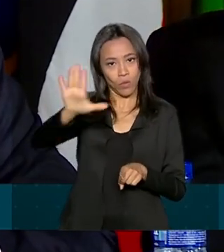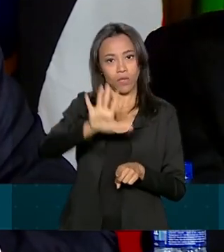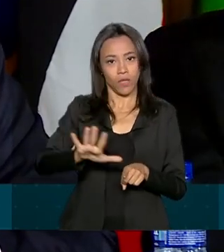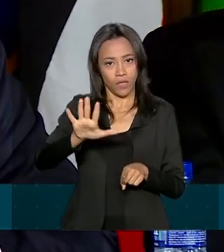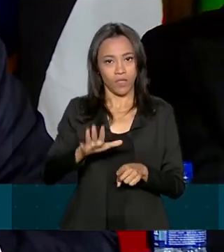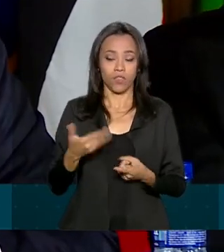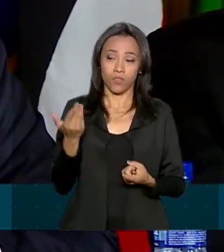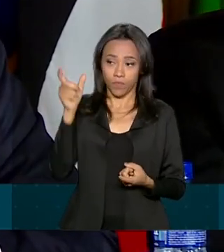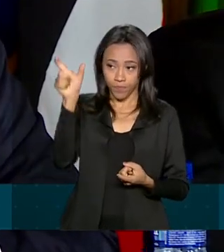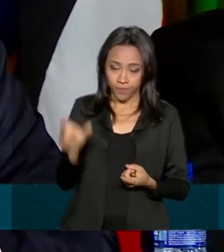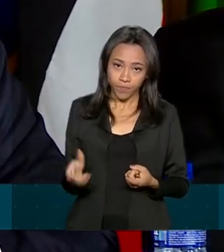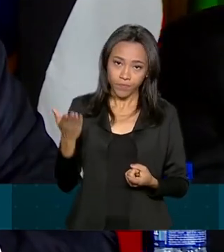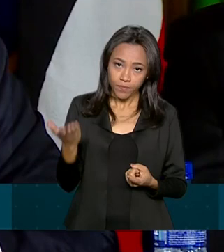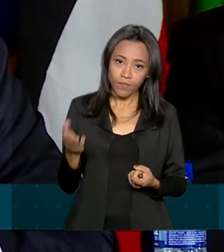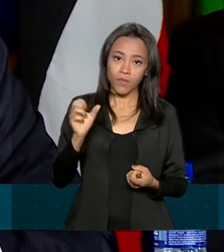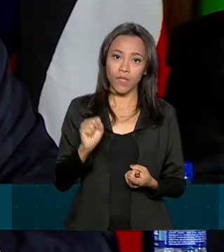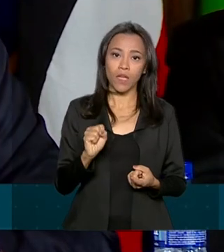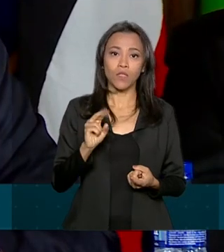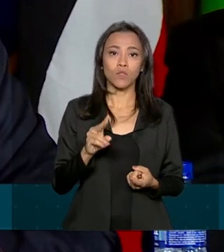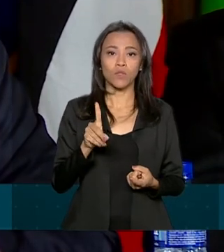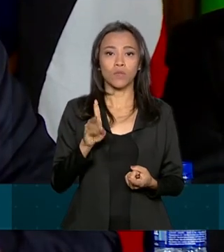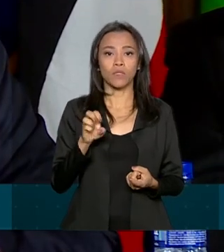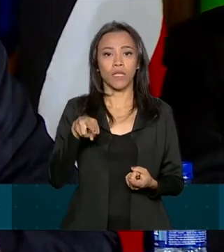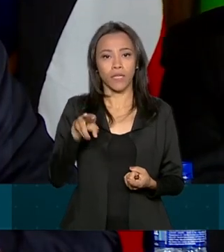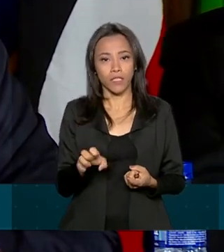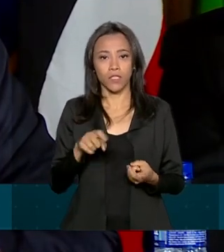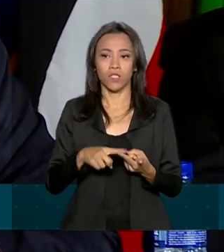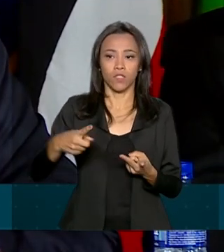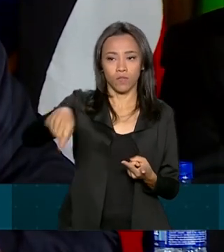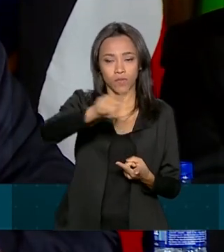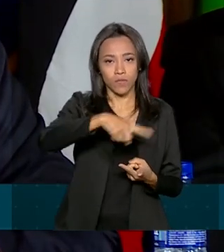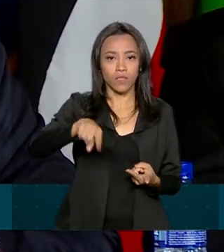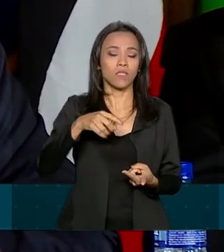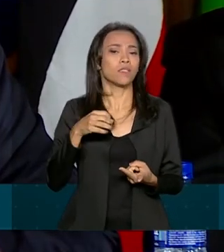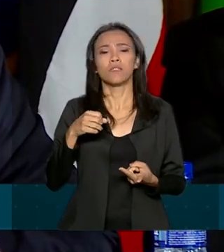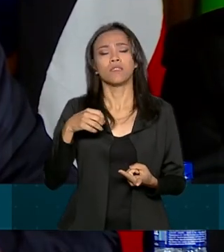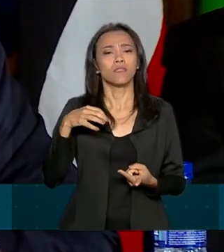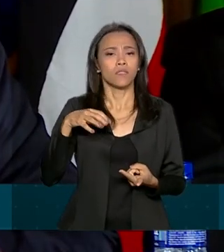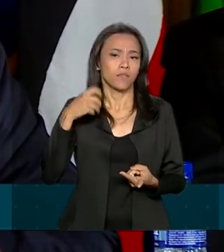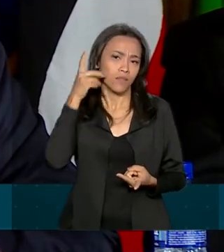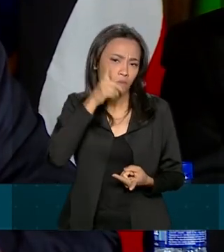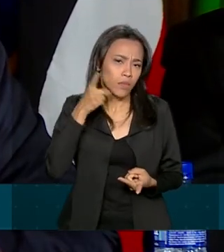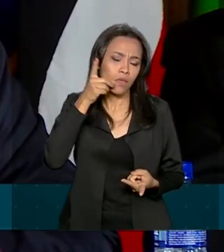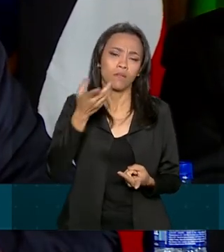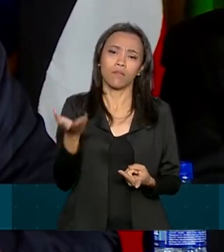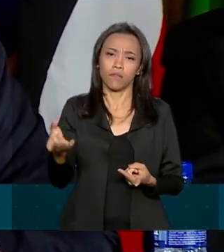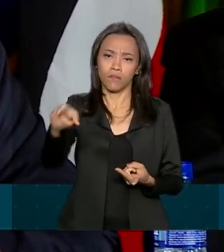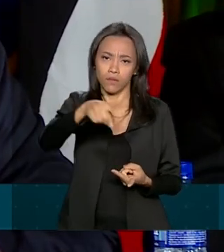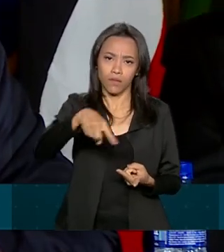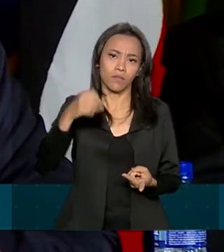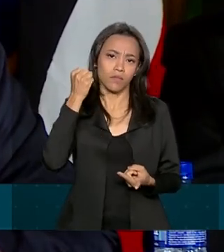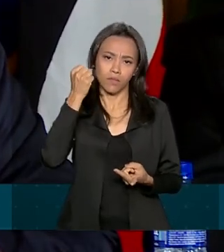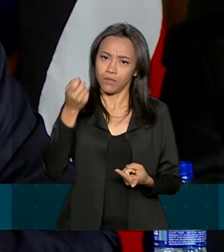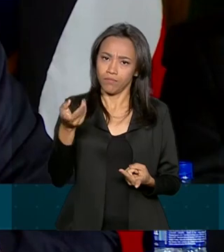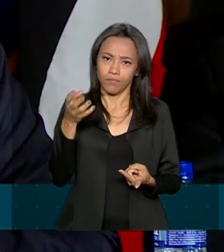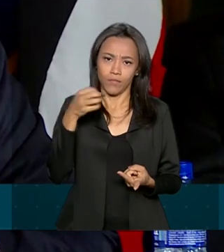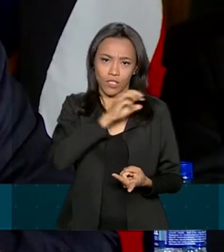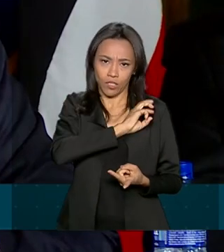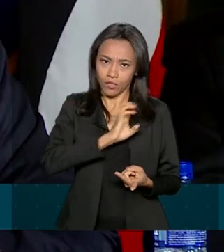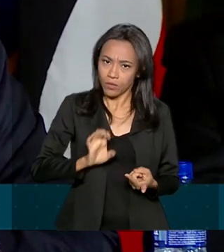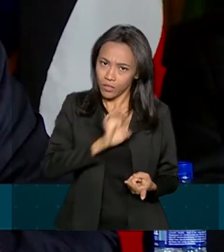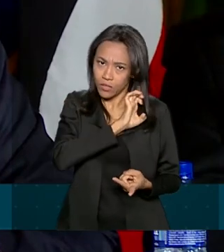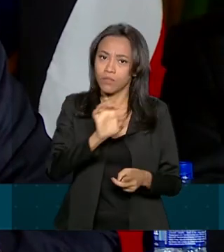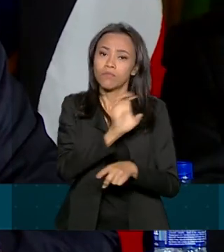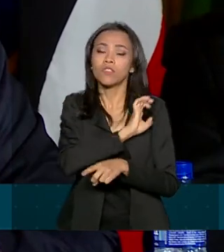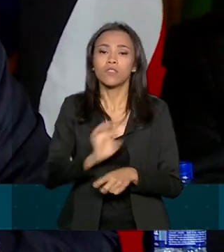Sudene, senhoras e senhores parlamentares, prezado Geraldo Júlio, prefeito de Recife,